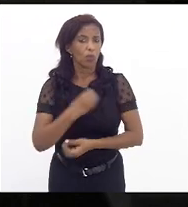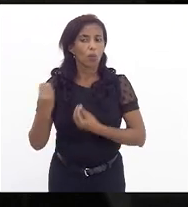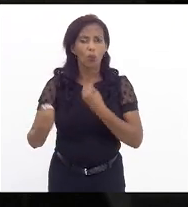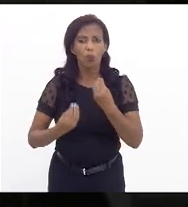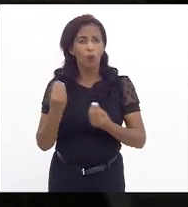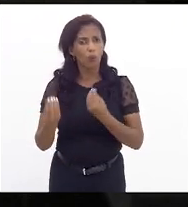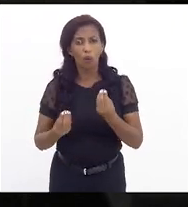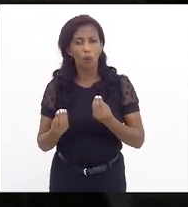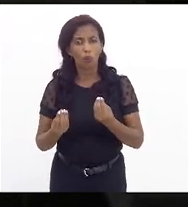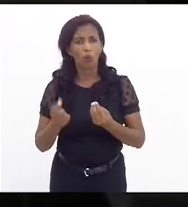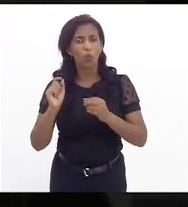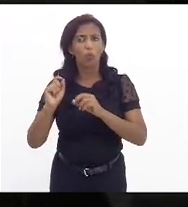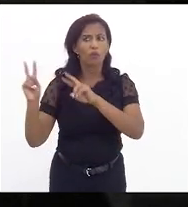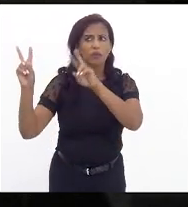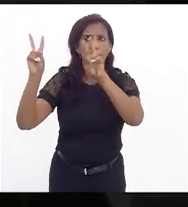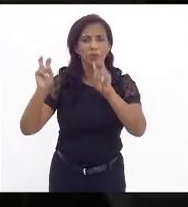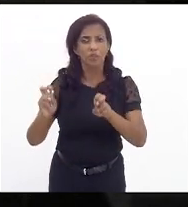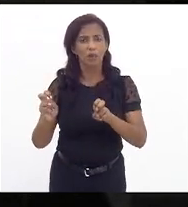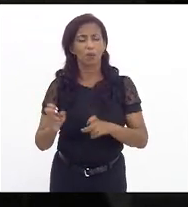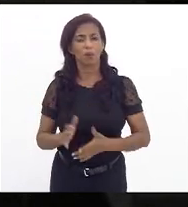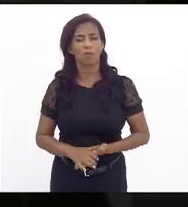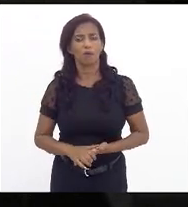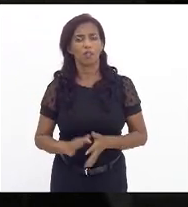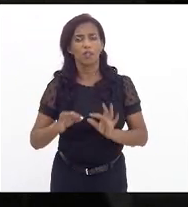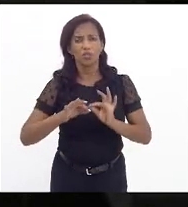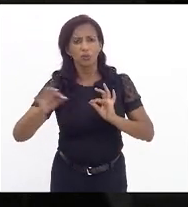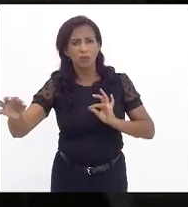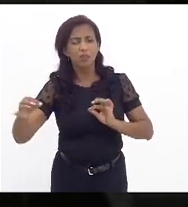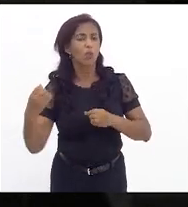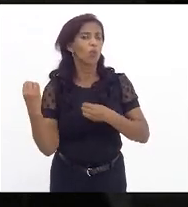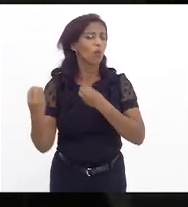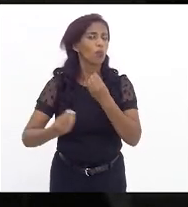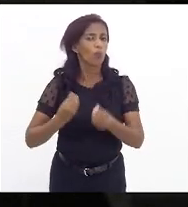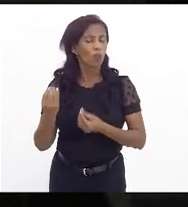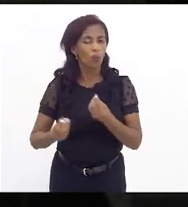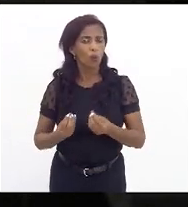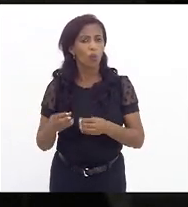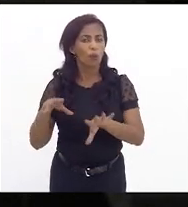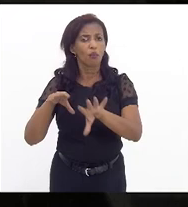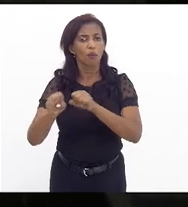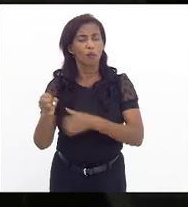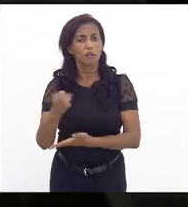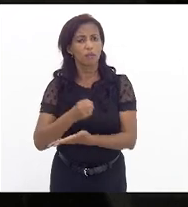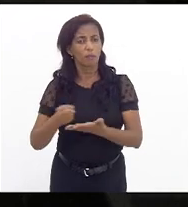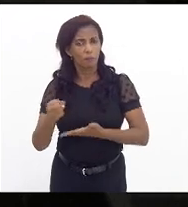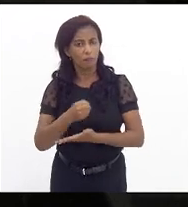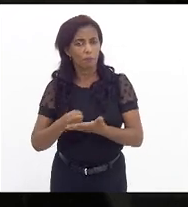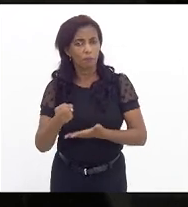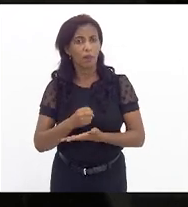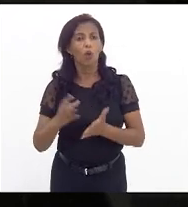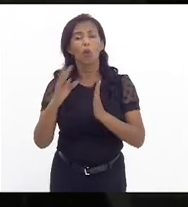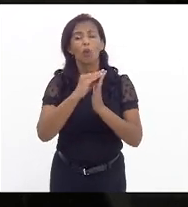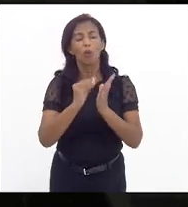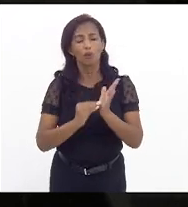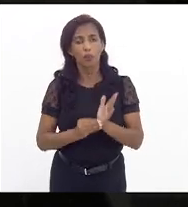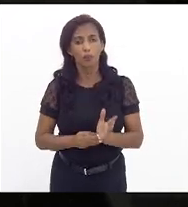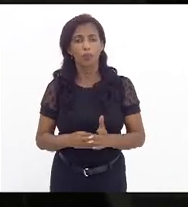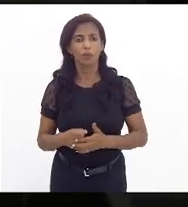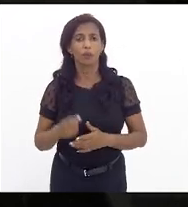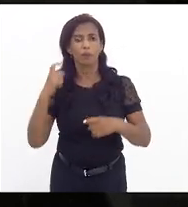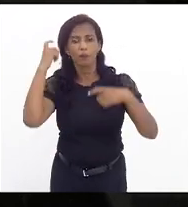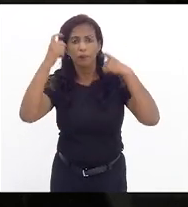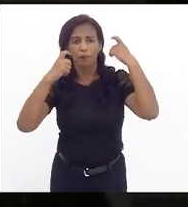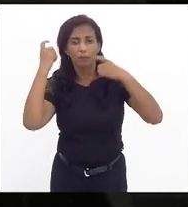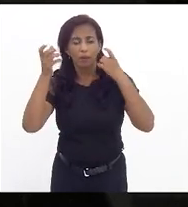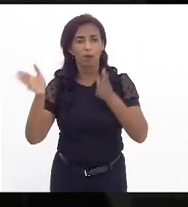ser a ênfase que a gente vai dar? Vai ter dimensão profissional? Em que medida? Vai ter uma dimensão de formação básica densa? Com que conteúdos? Vai ter uma preocupação